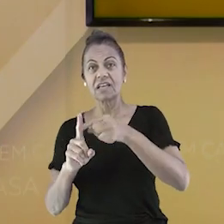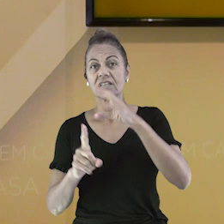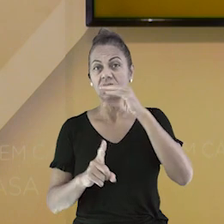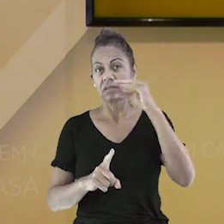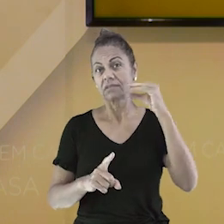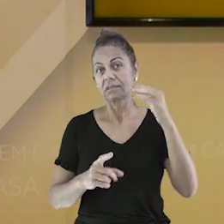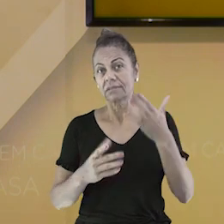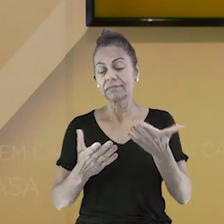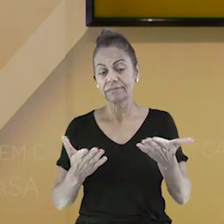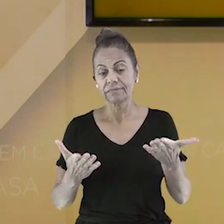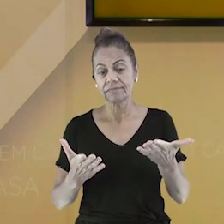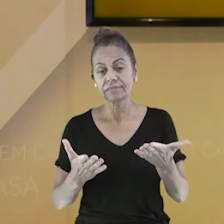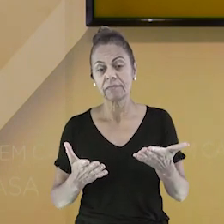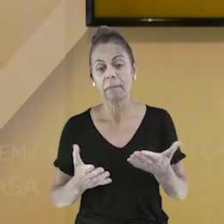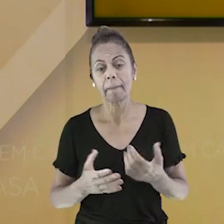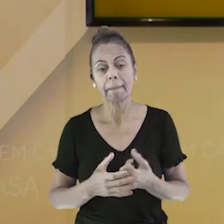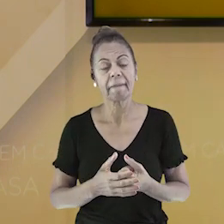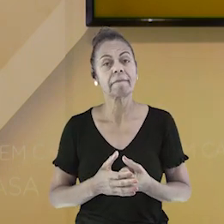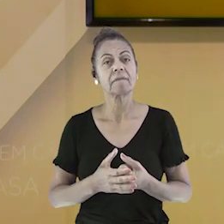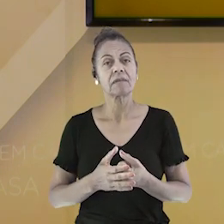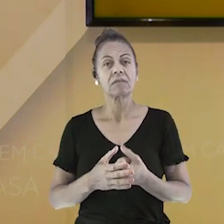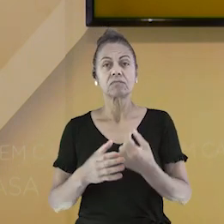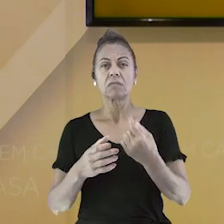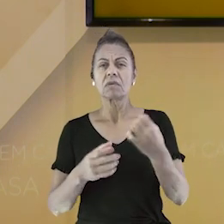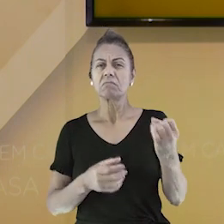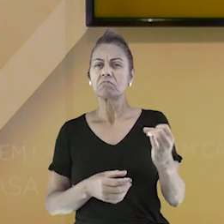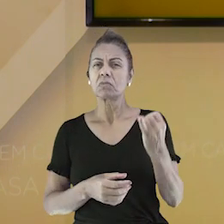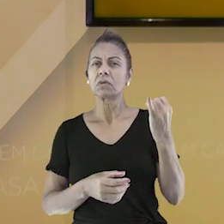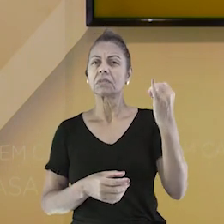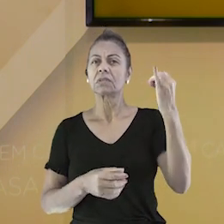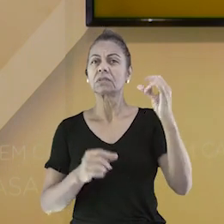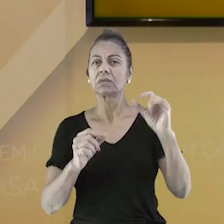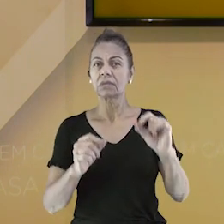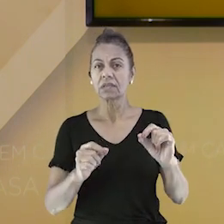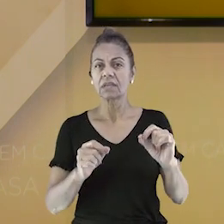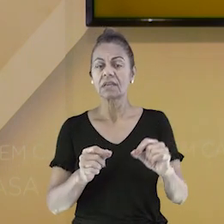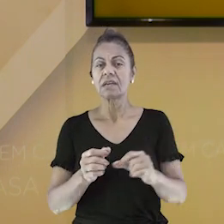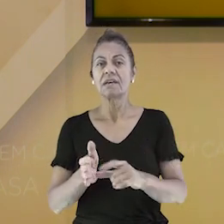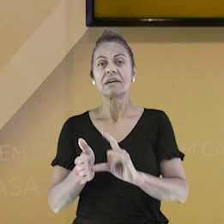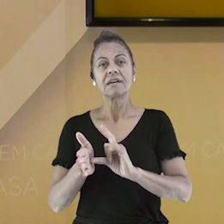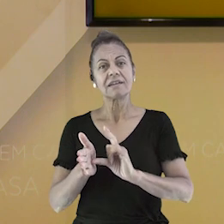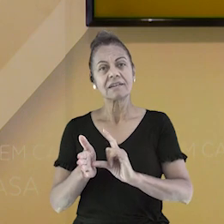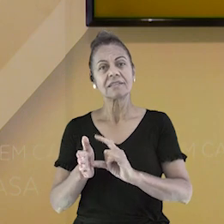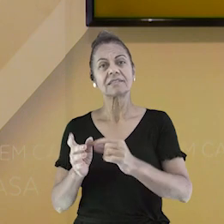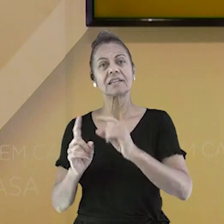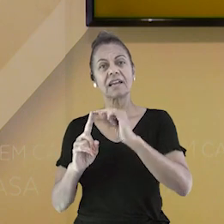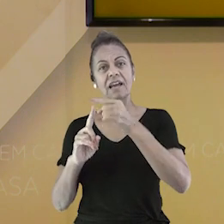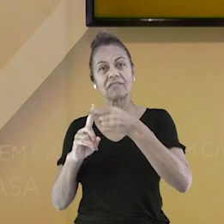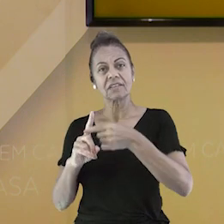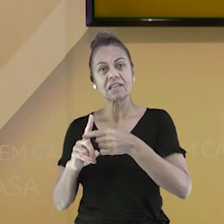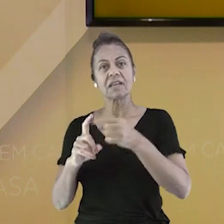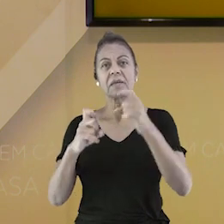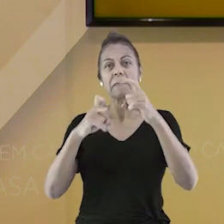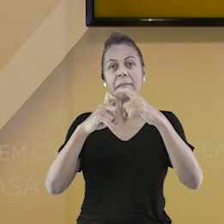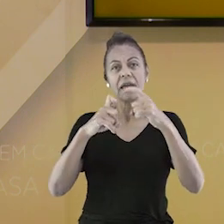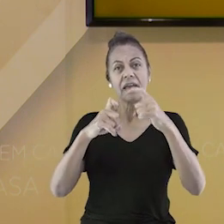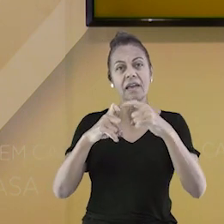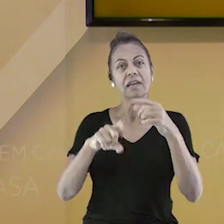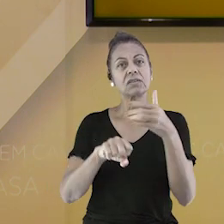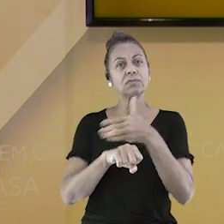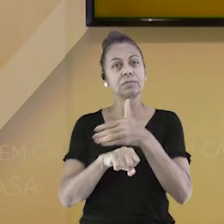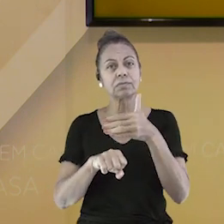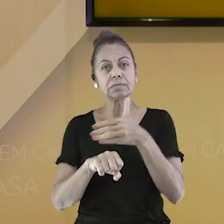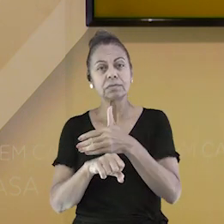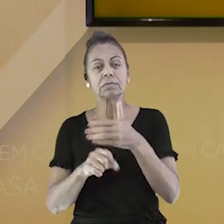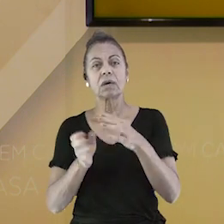acompanhamento adequado durante a gestação, que é o pré-natal. Essa falta de acompanhamento contribui para que a